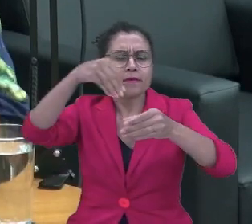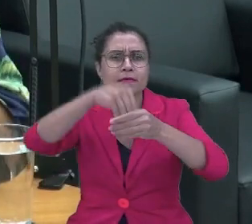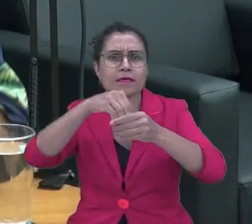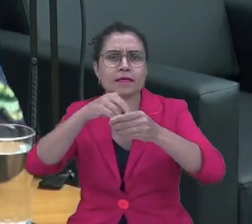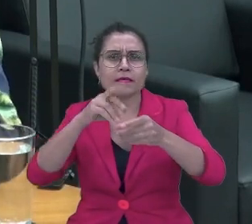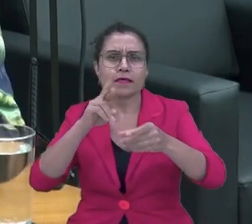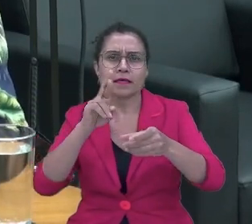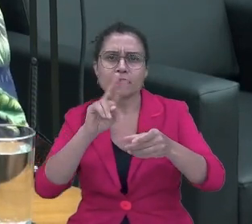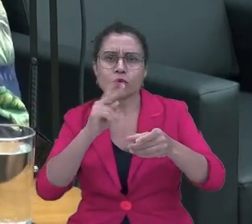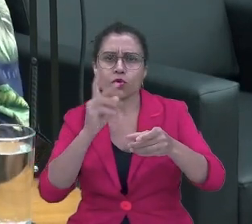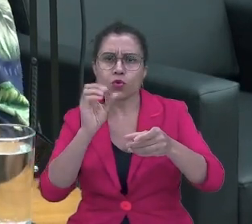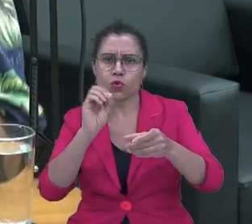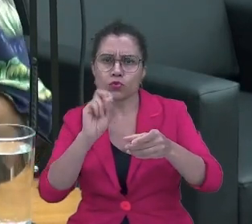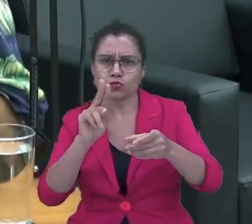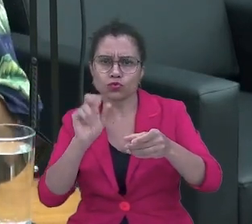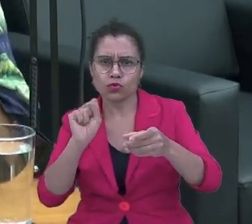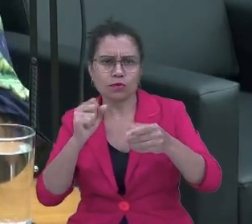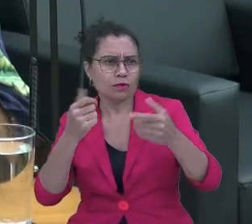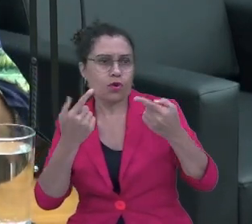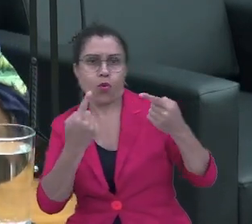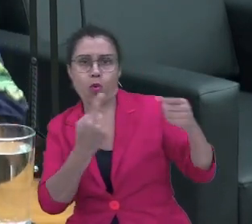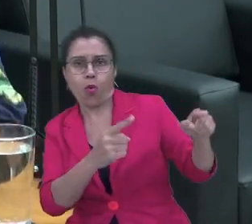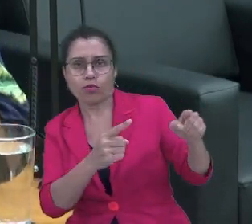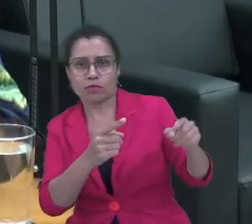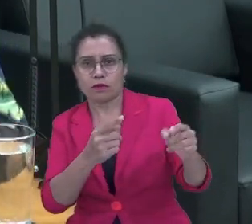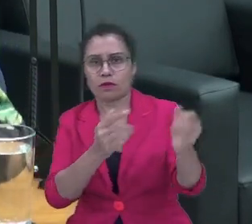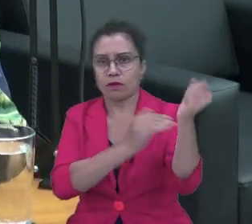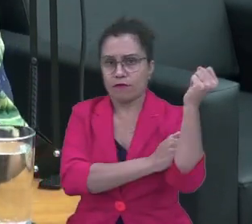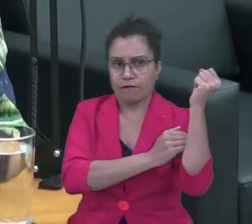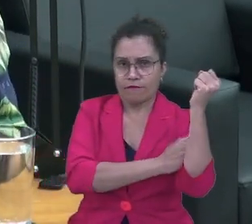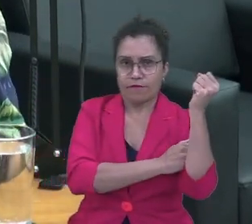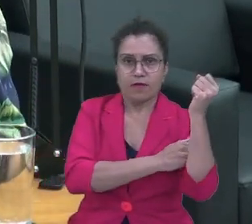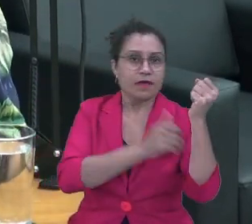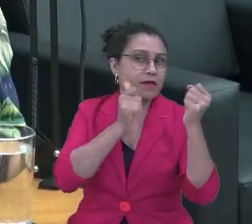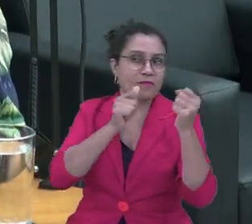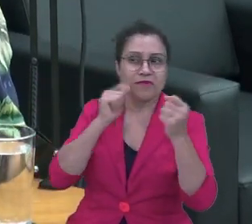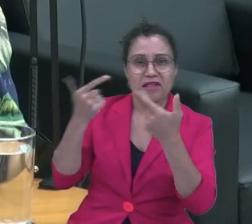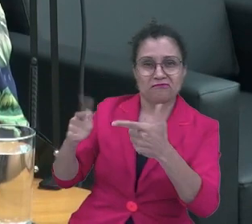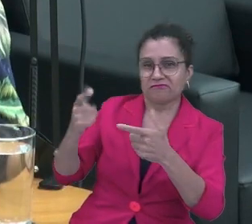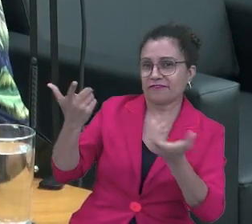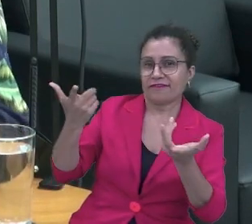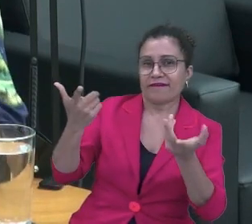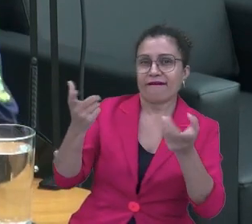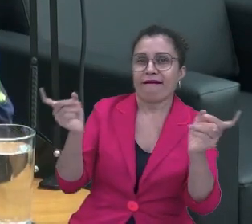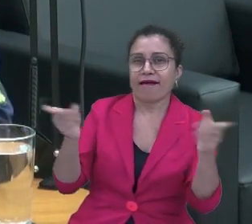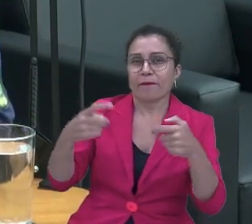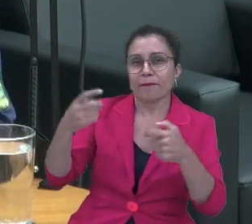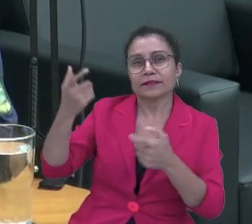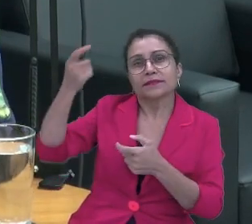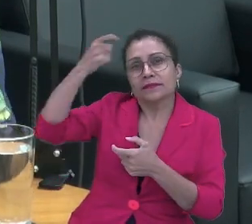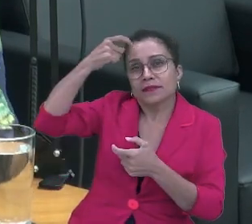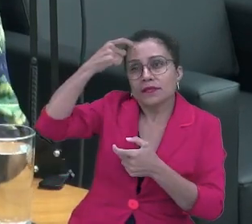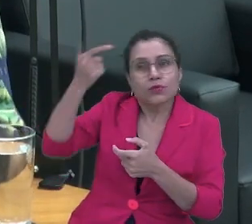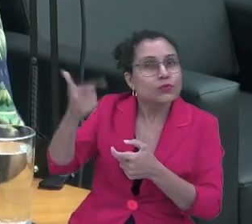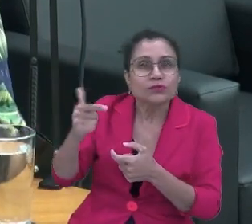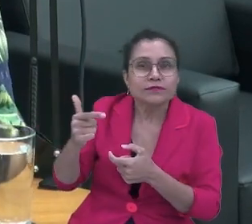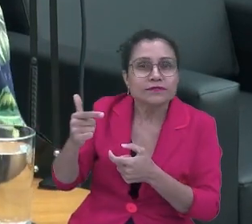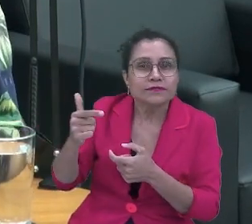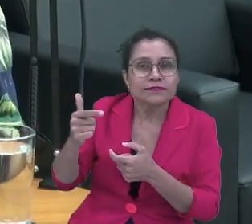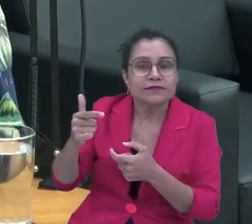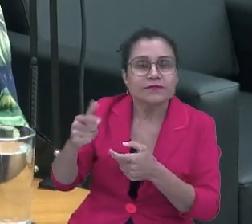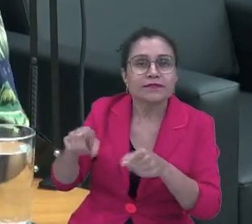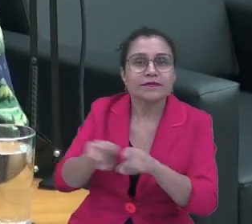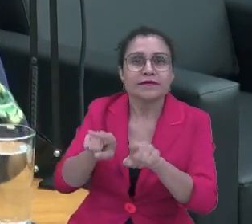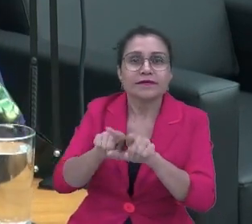forma antifeminista, ele coloca que as mulheres não tinham uma capacidade intelectual. E nisso a Mari,